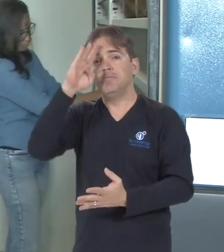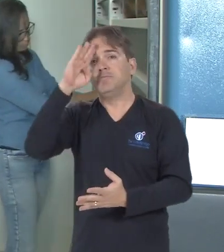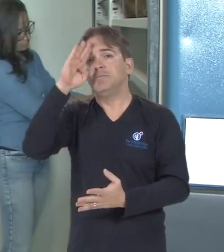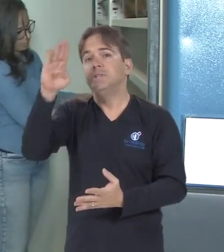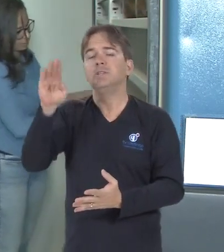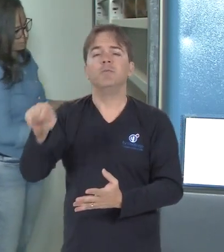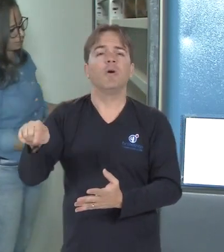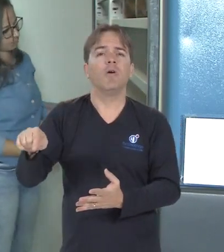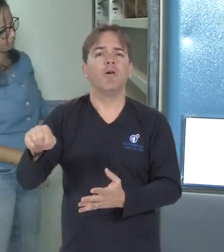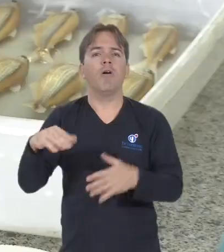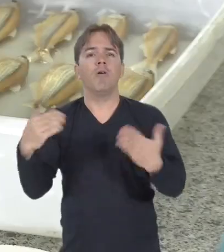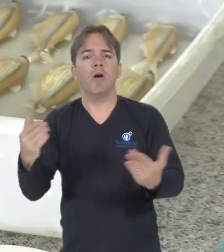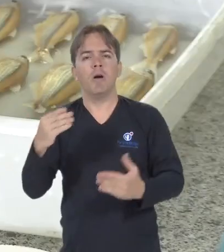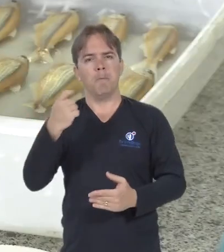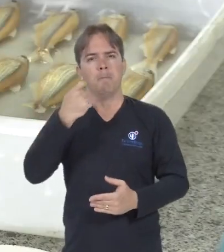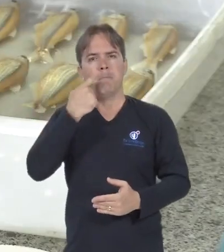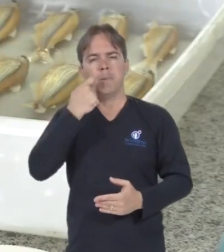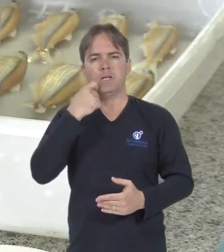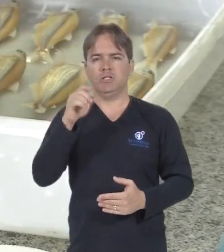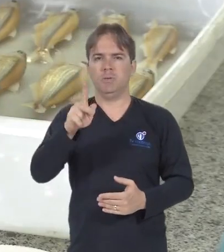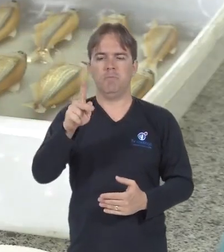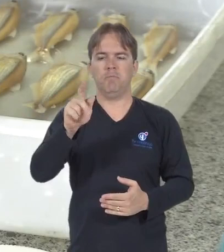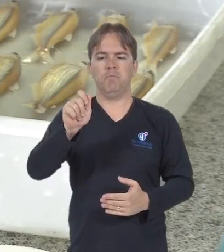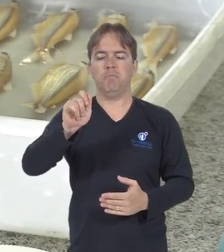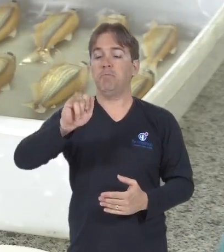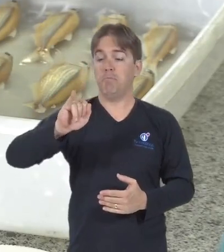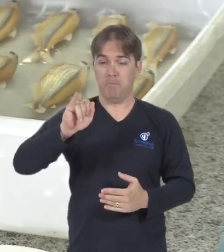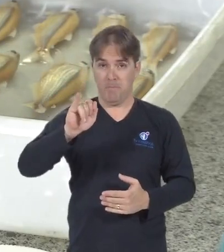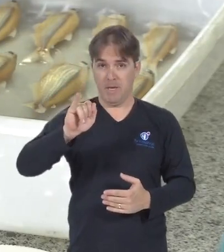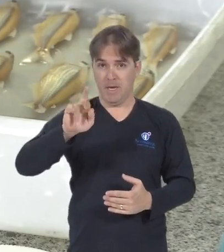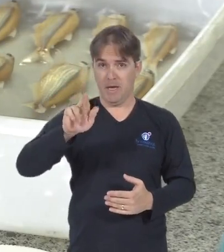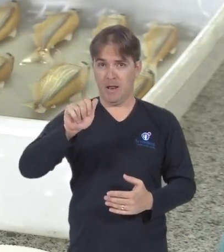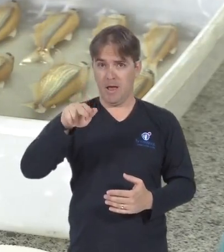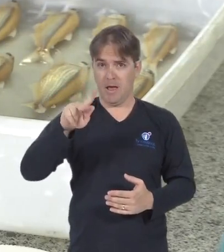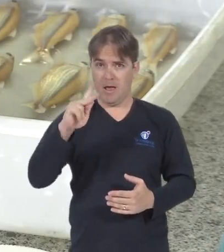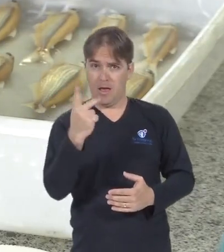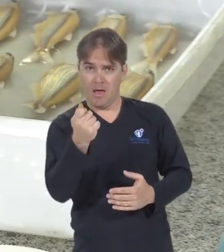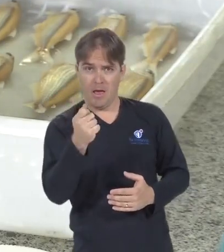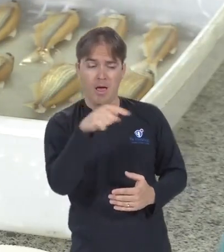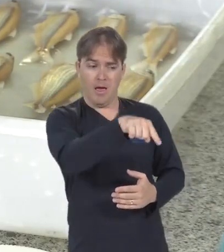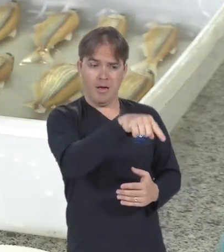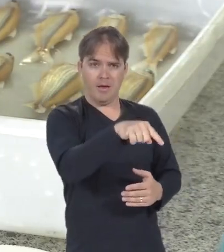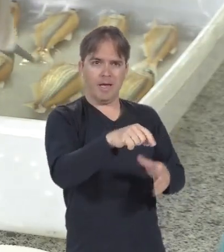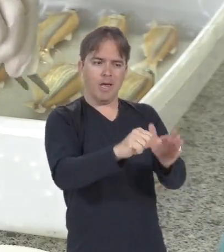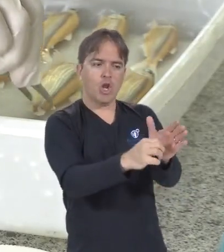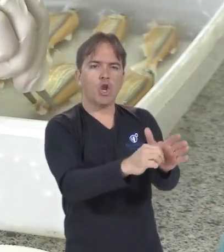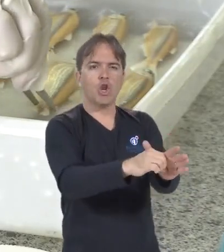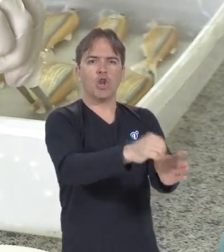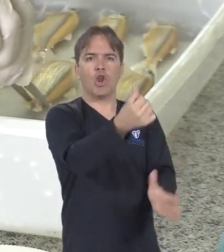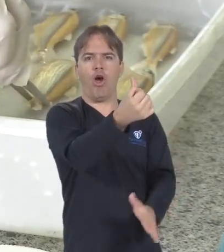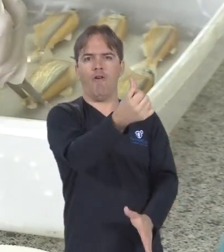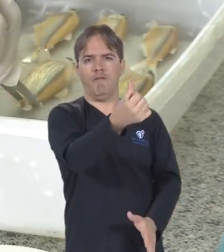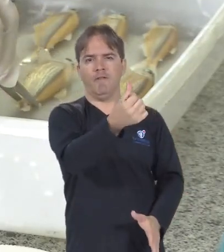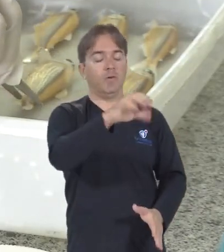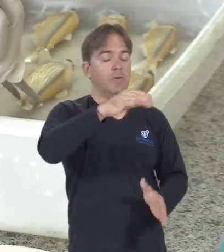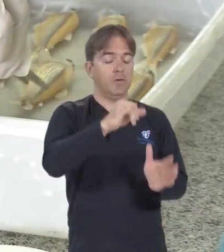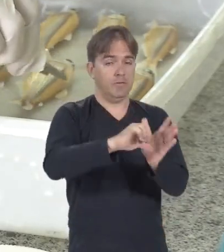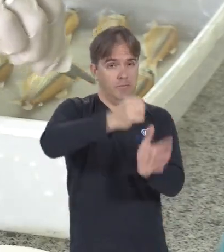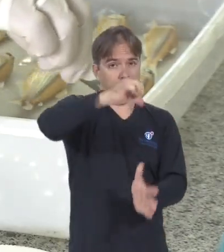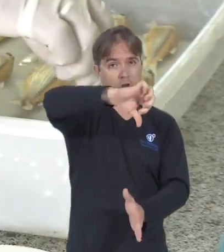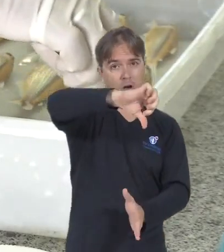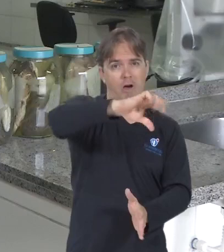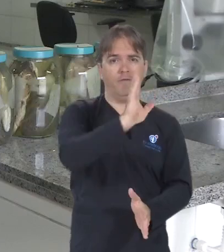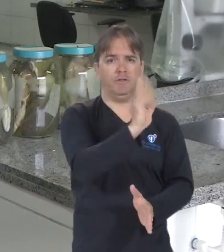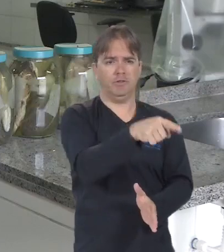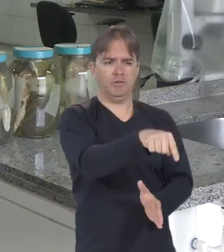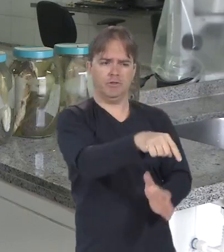mais abundante no reservatório é a piranha branca. No reservatório de Areias já foram realizadas 9 coletas, identificado um